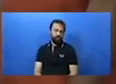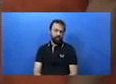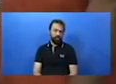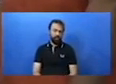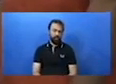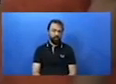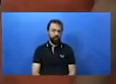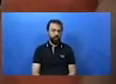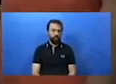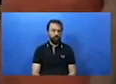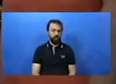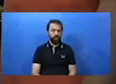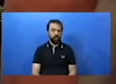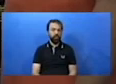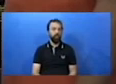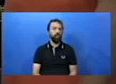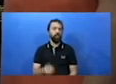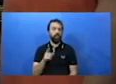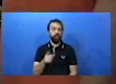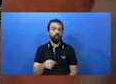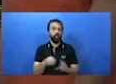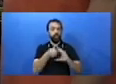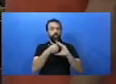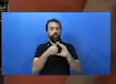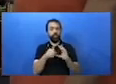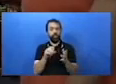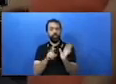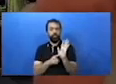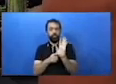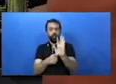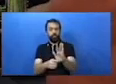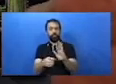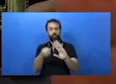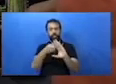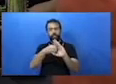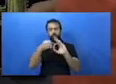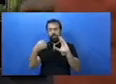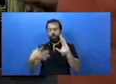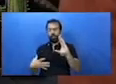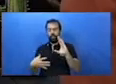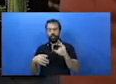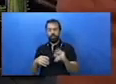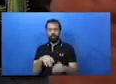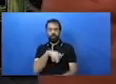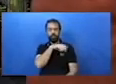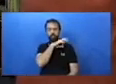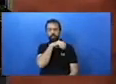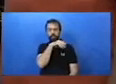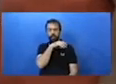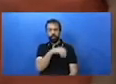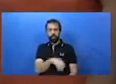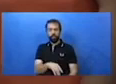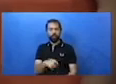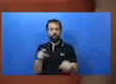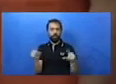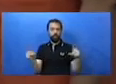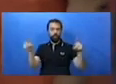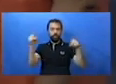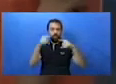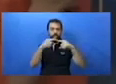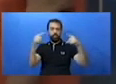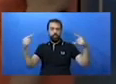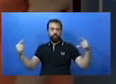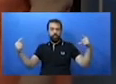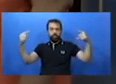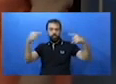você fale sobre as características dos animais e os seus adjetivos. Faça a correspondência entre a